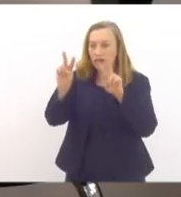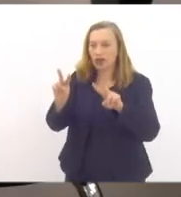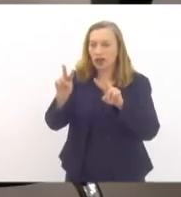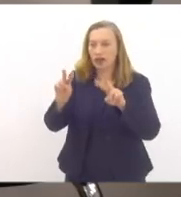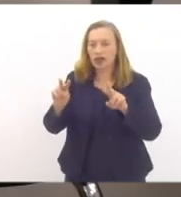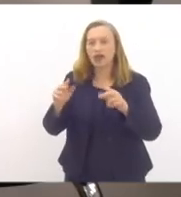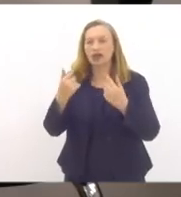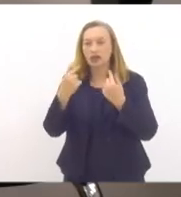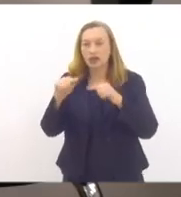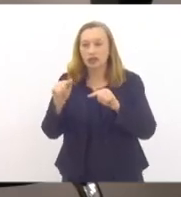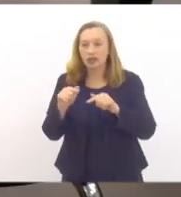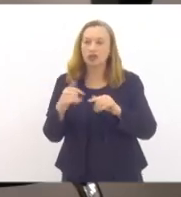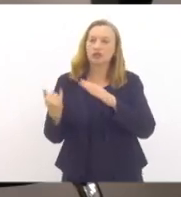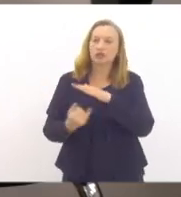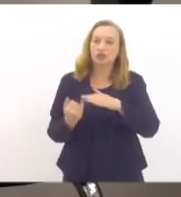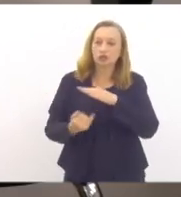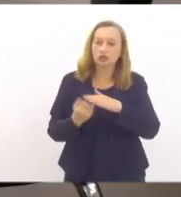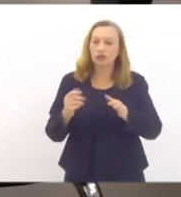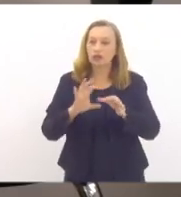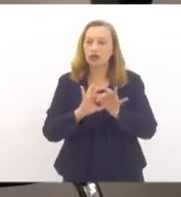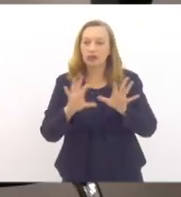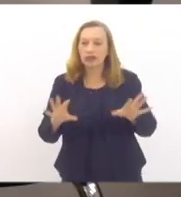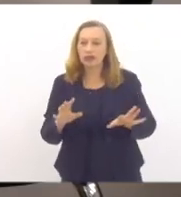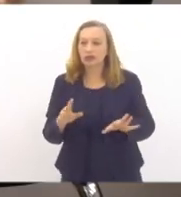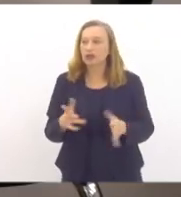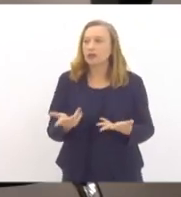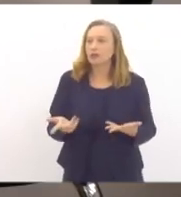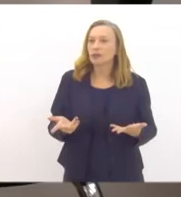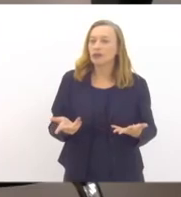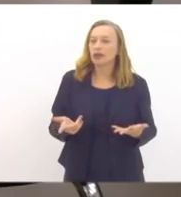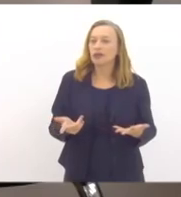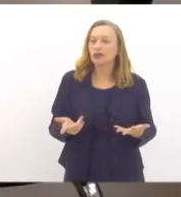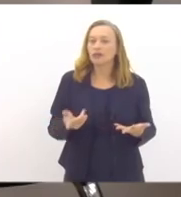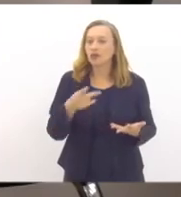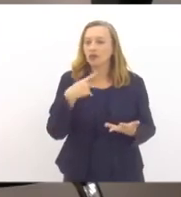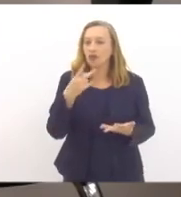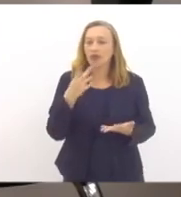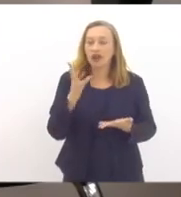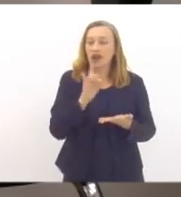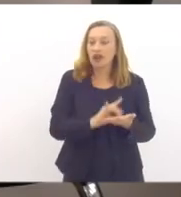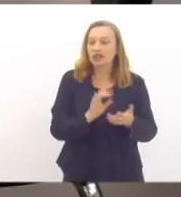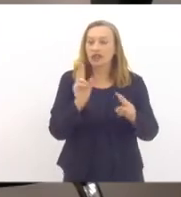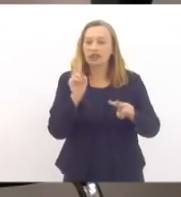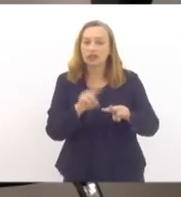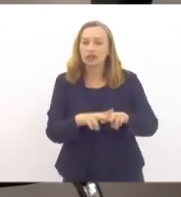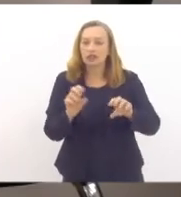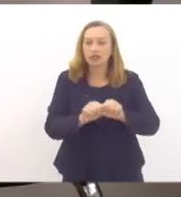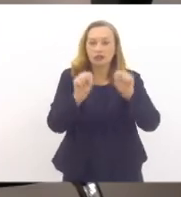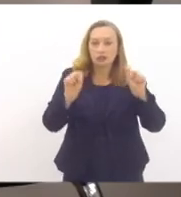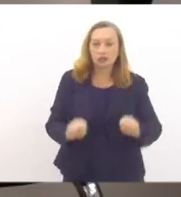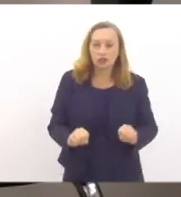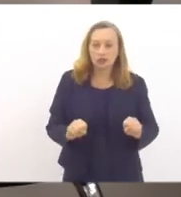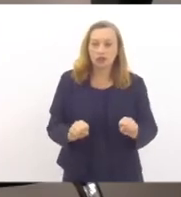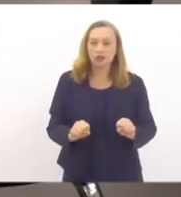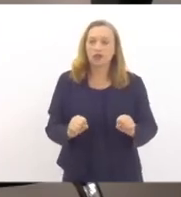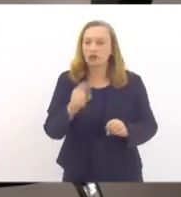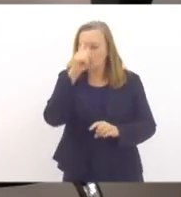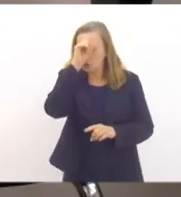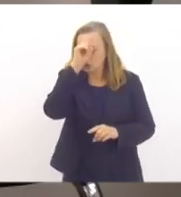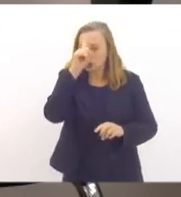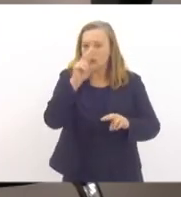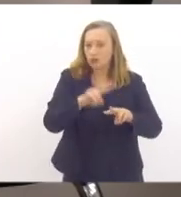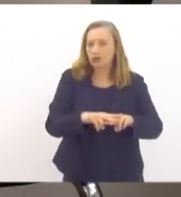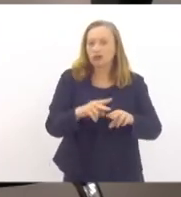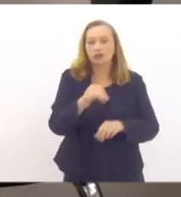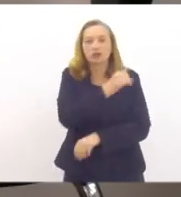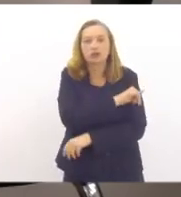liberdade, para as instituições totais, não abordam a realidade do sistema prisional, socioeducativo, hospitais prisionais